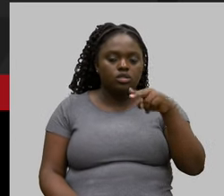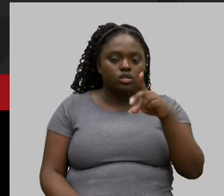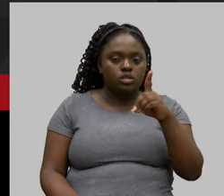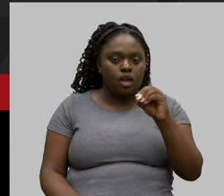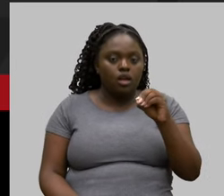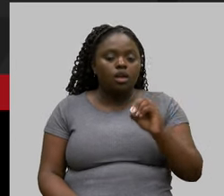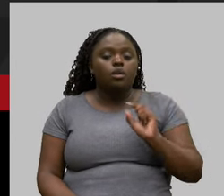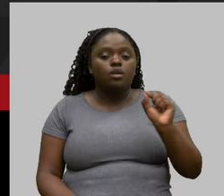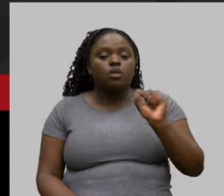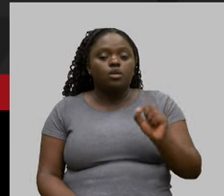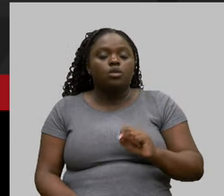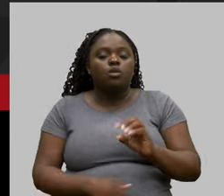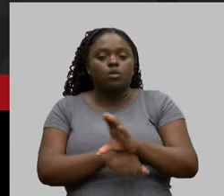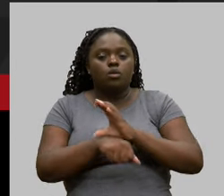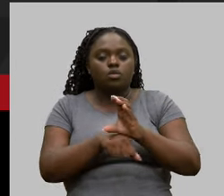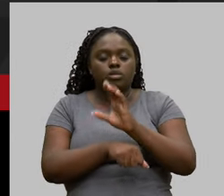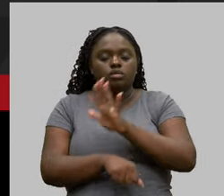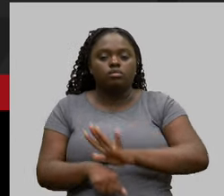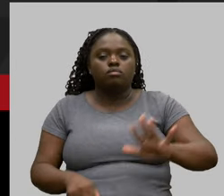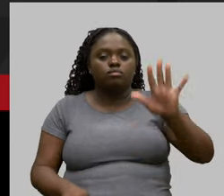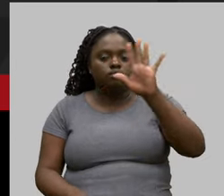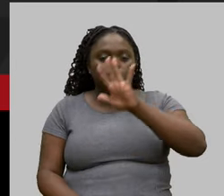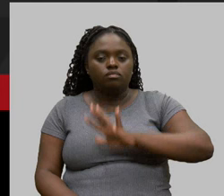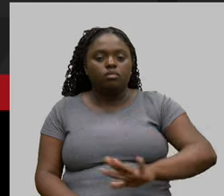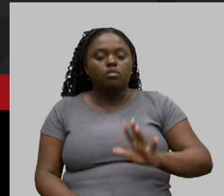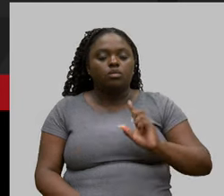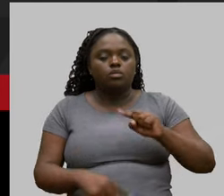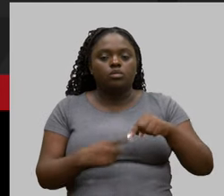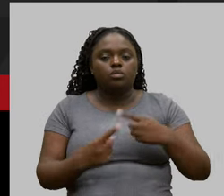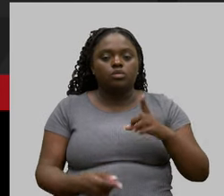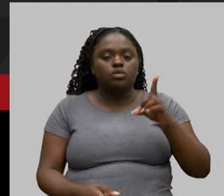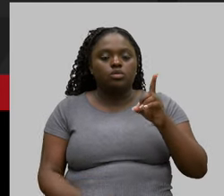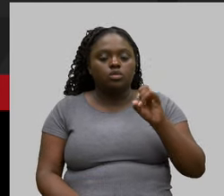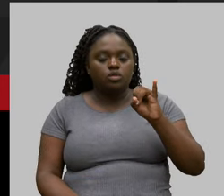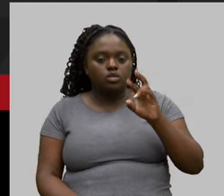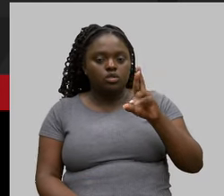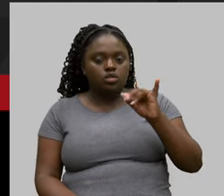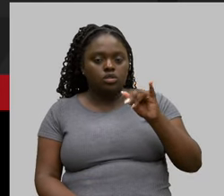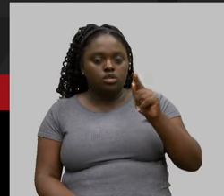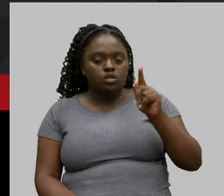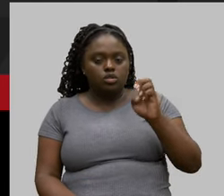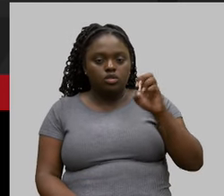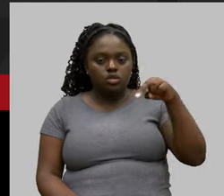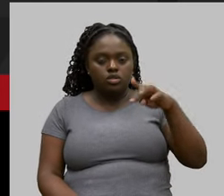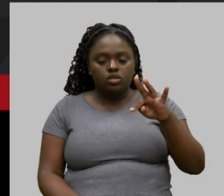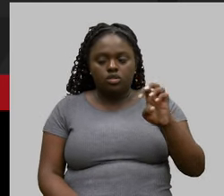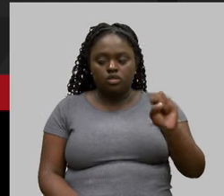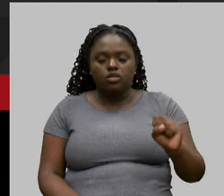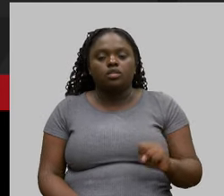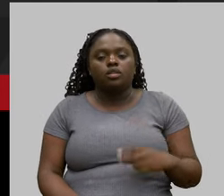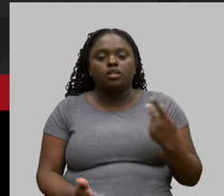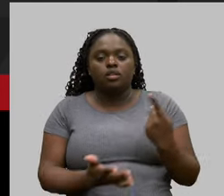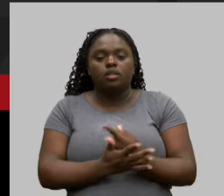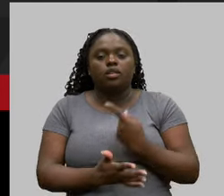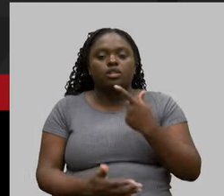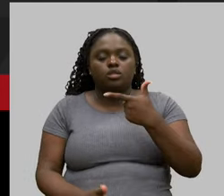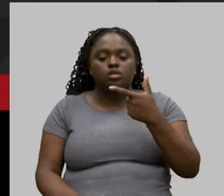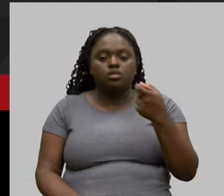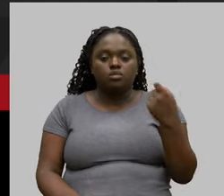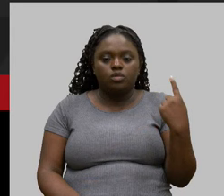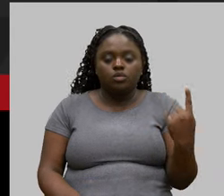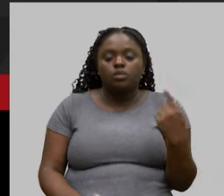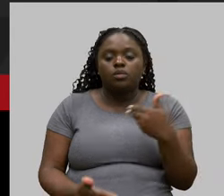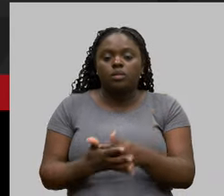próprios e o con pré que é o Conselho Nacional dos dirigentes dos regimes próprios con pré existe desde 2001 né João desde